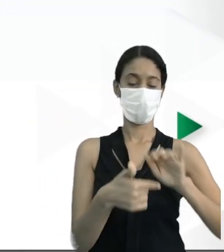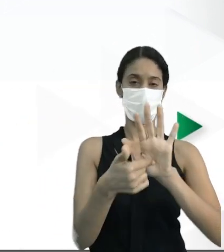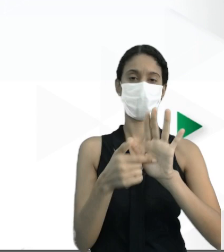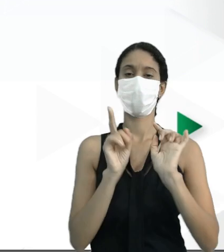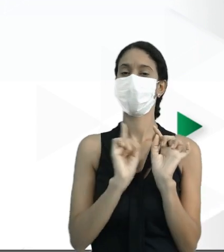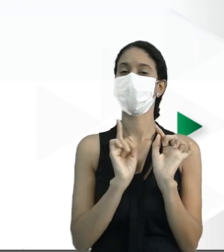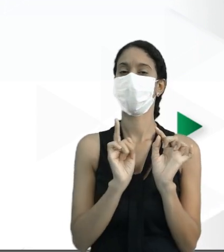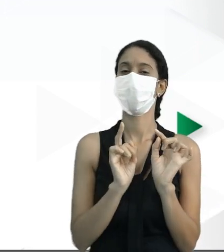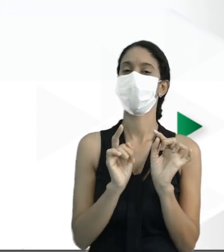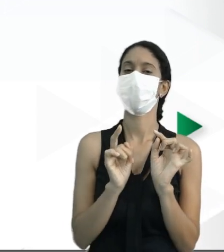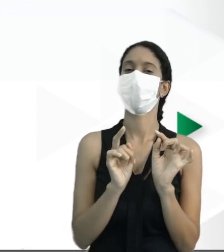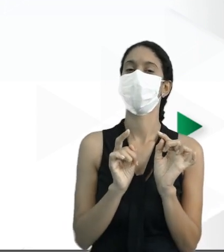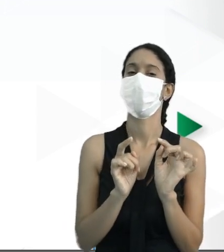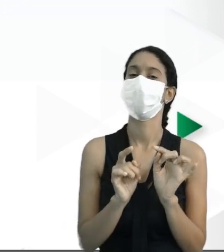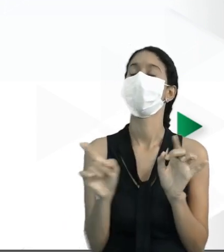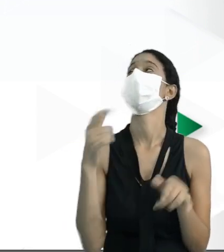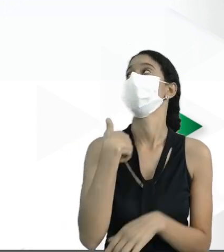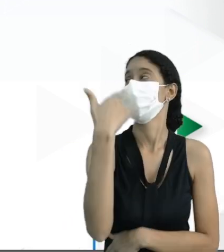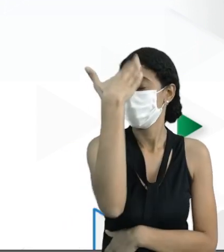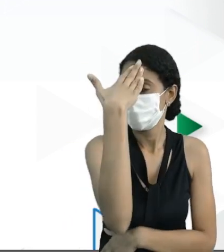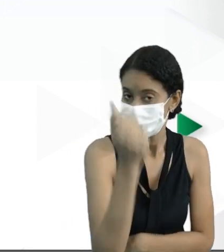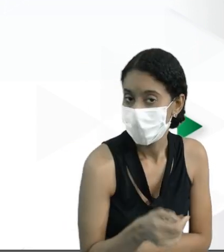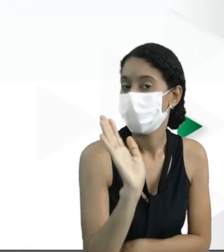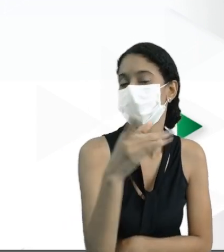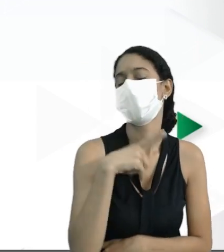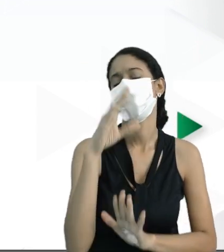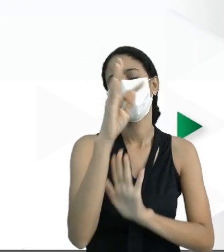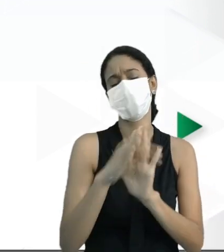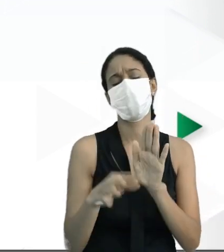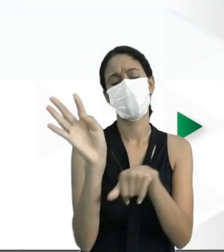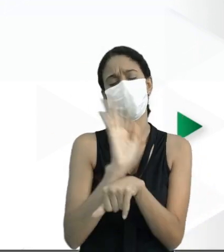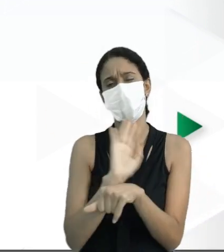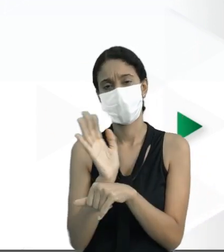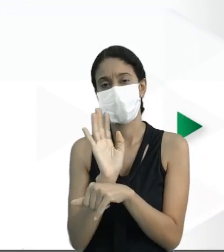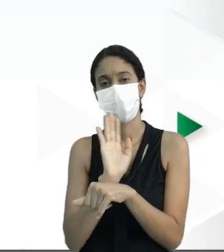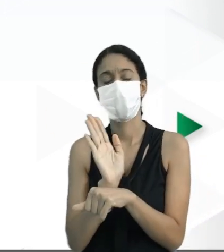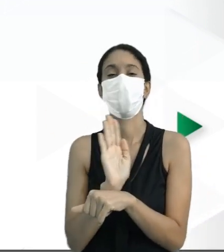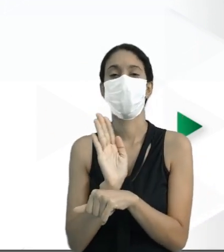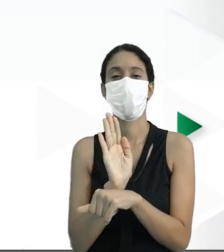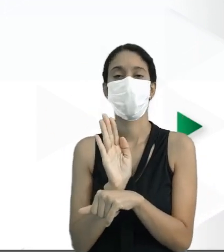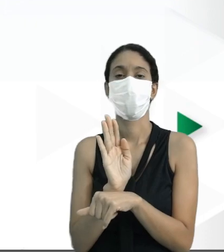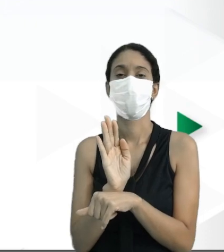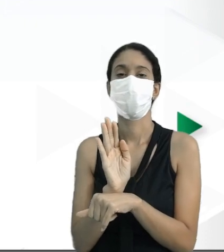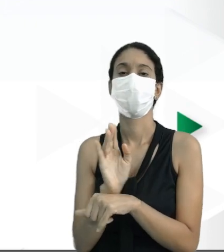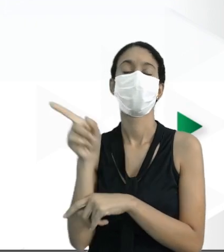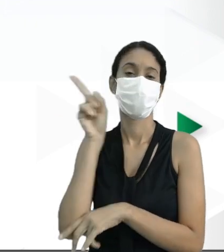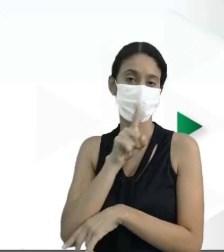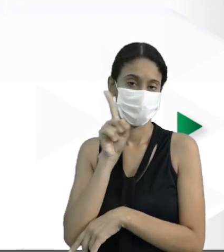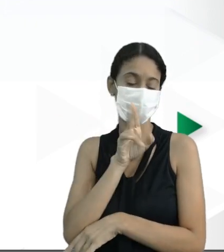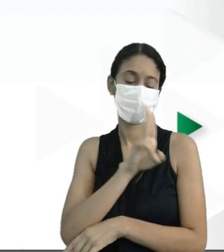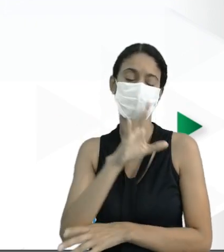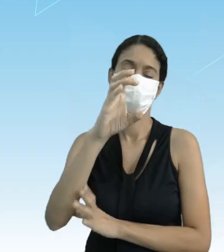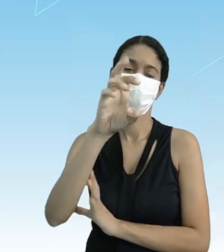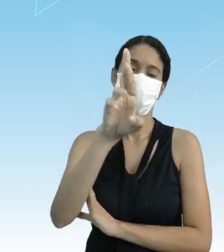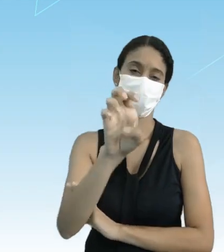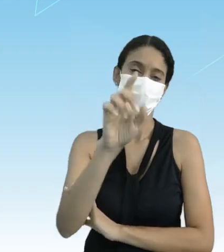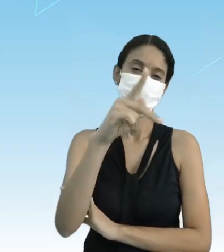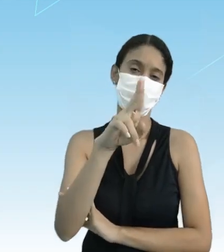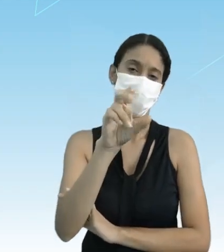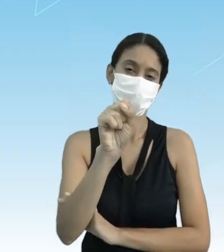parodiar um texto, nós temos a paráfrase. Veja só, interessante, eu posso fazer até um